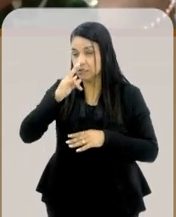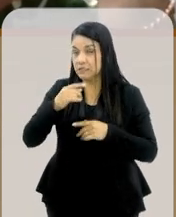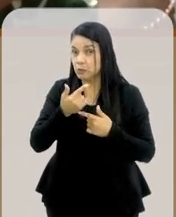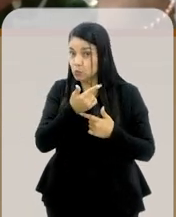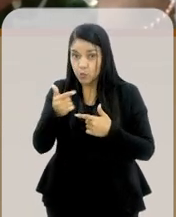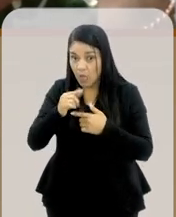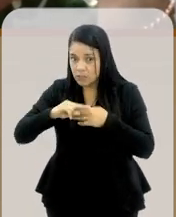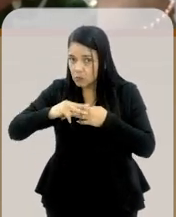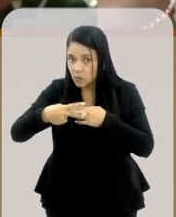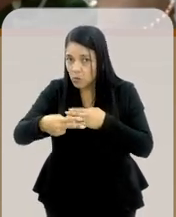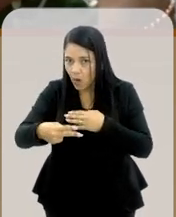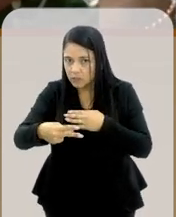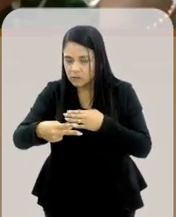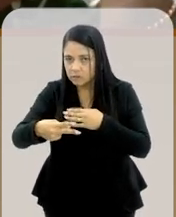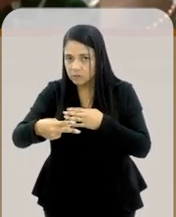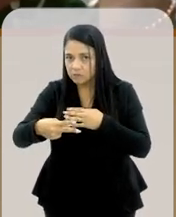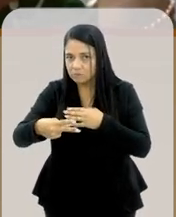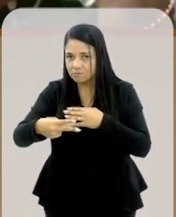uma consequência